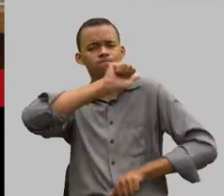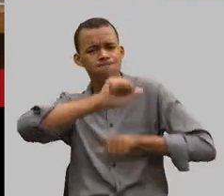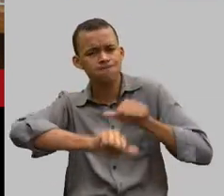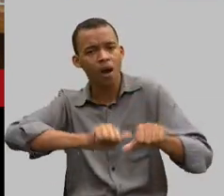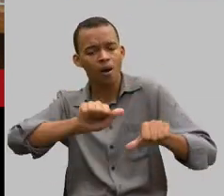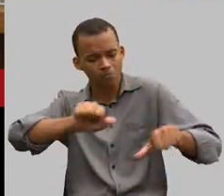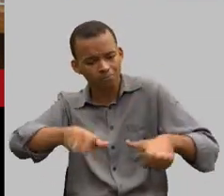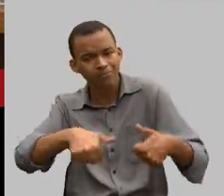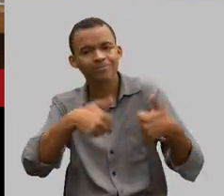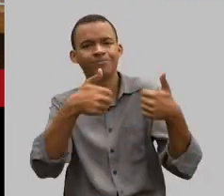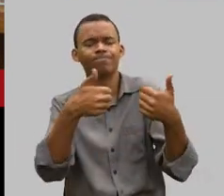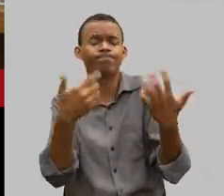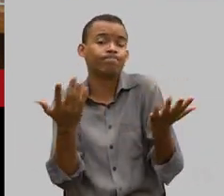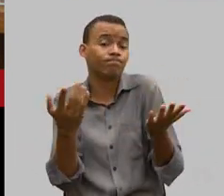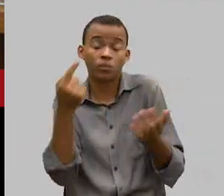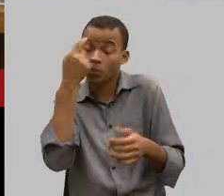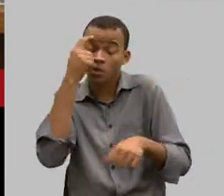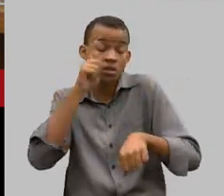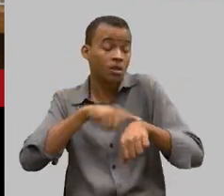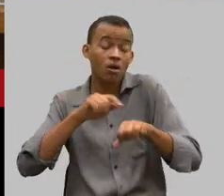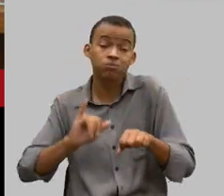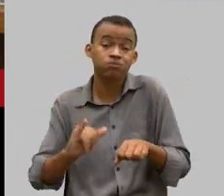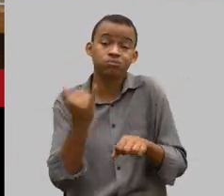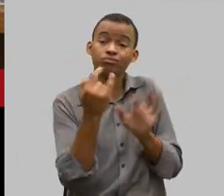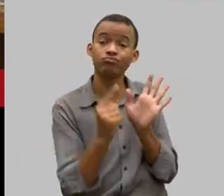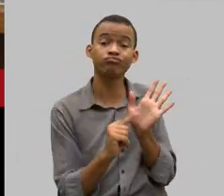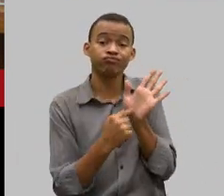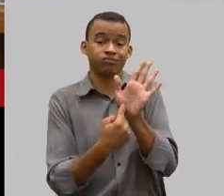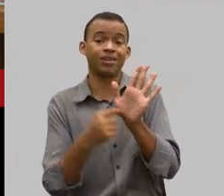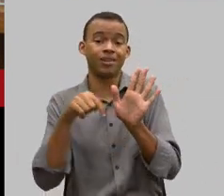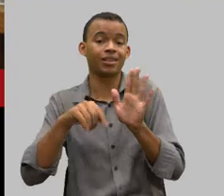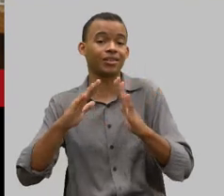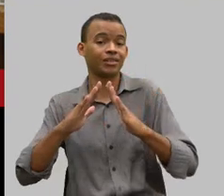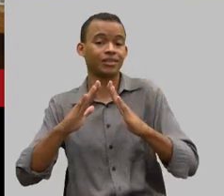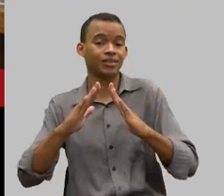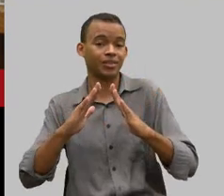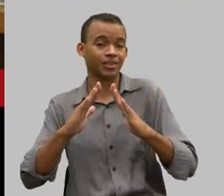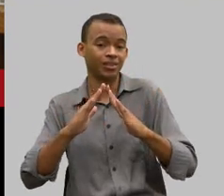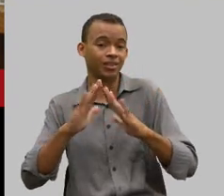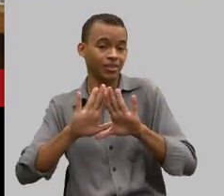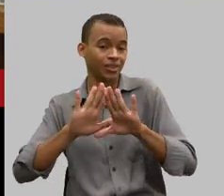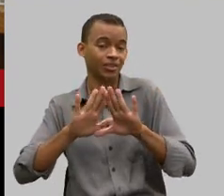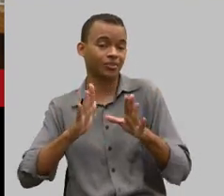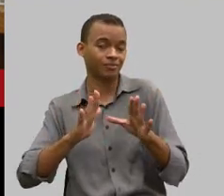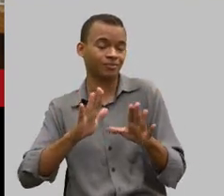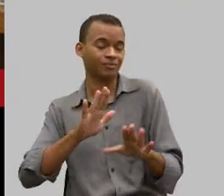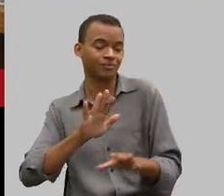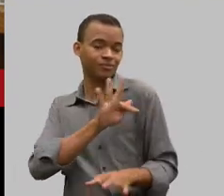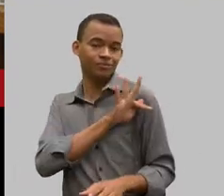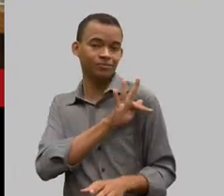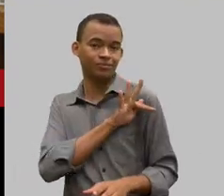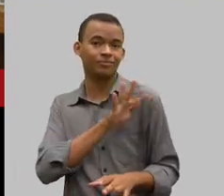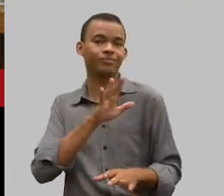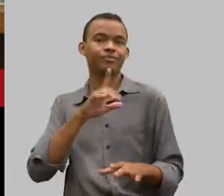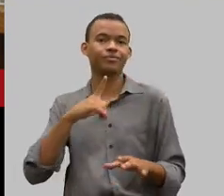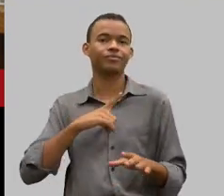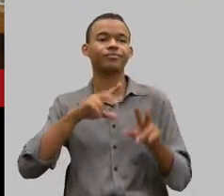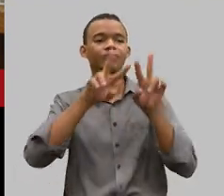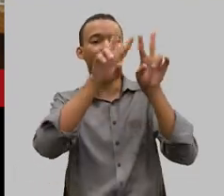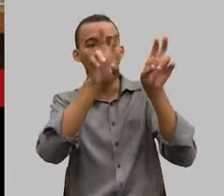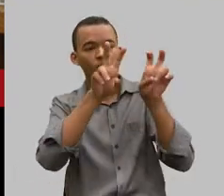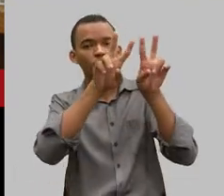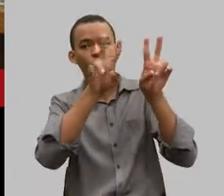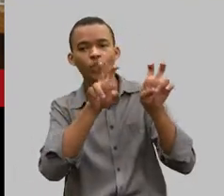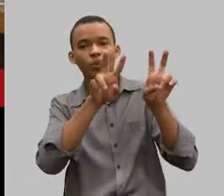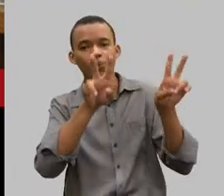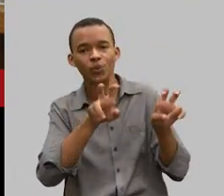e eu achei que era o momento de fazer isso aqui na Assembleia fiscaliza Mas de todos os tópicos que essa casa me colocou